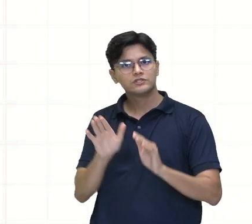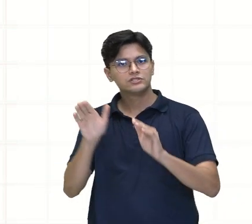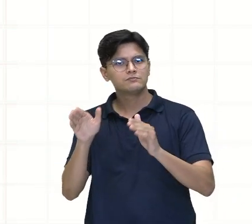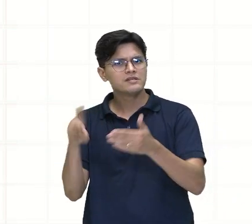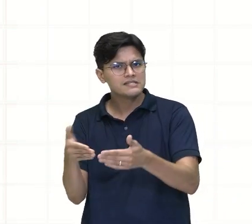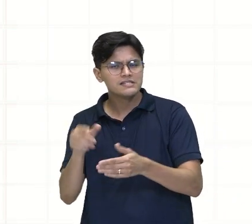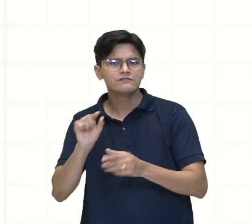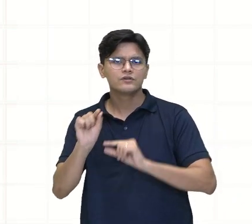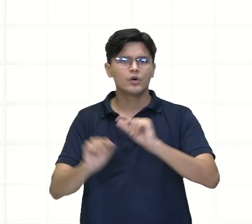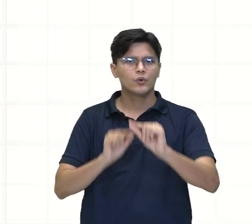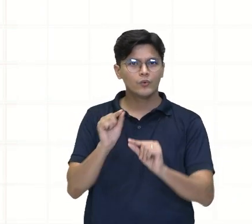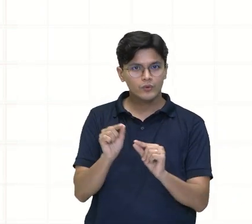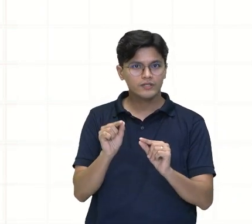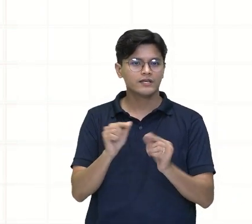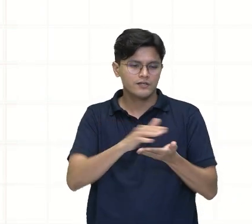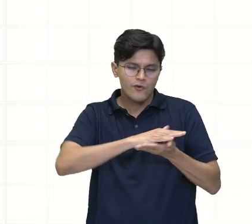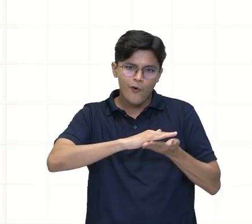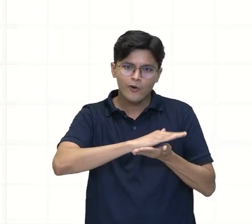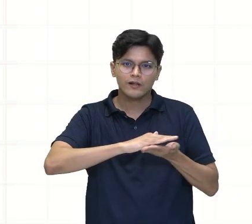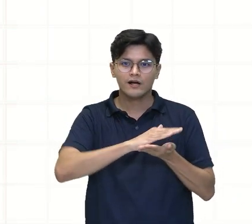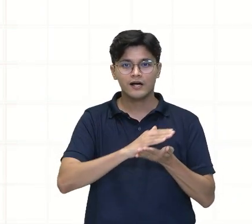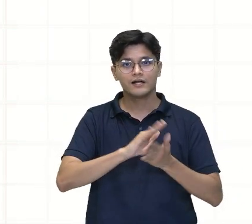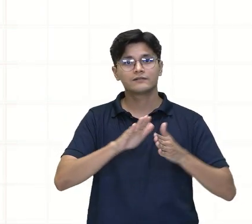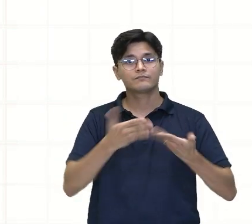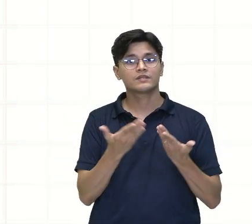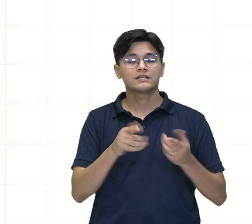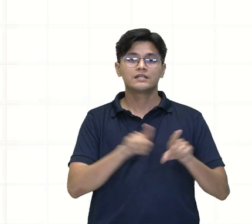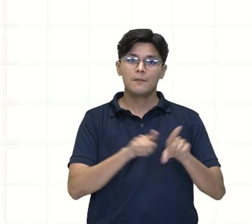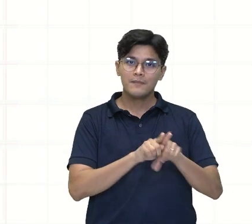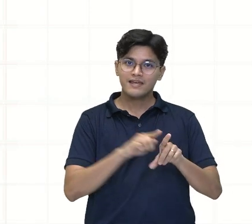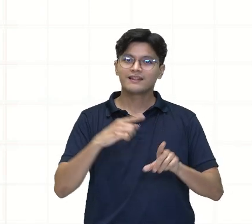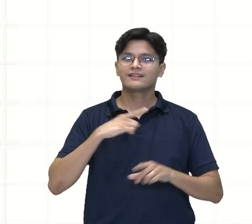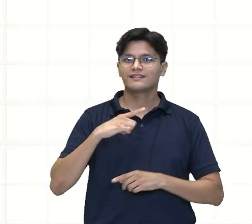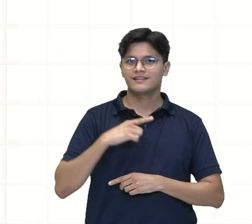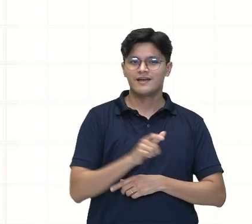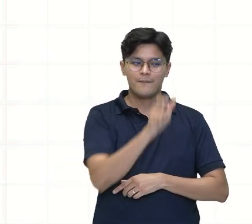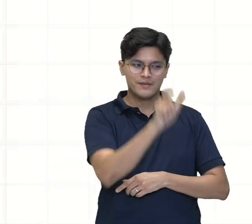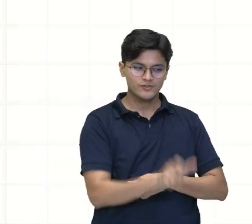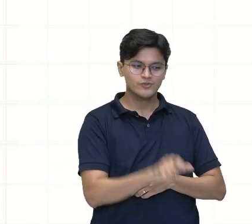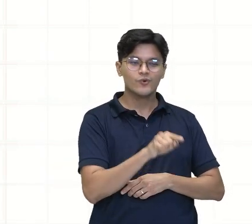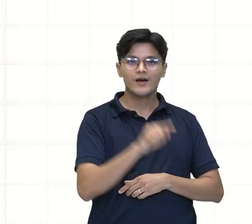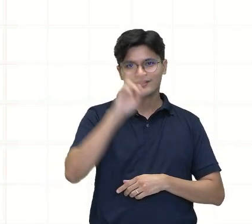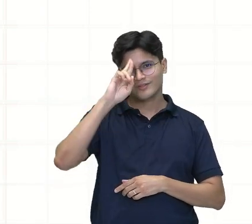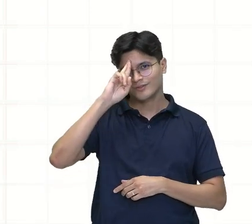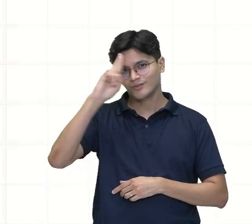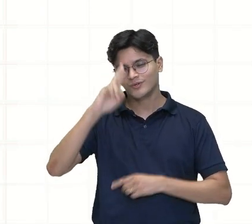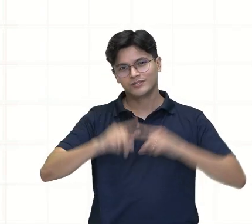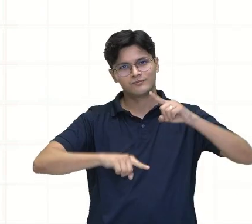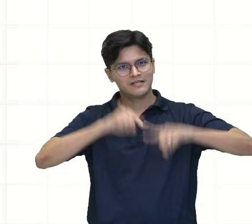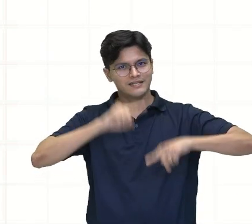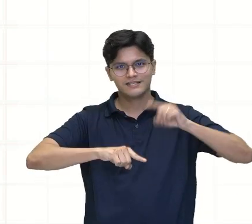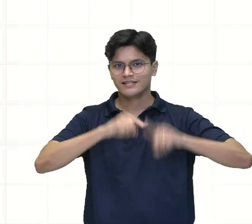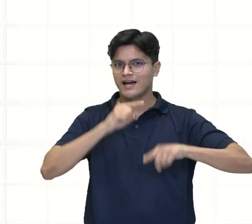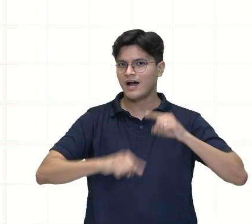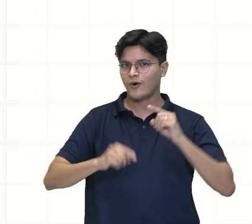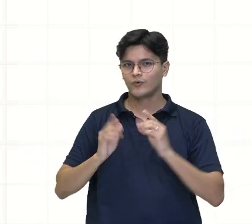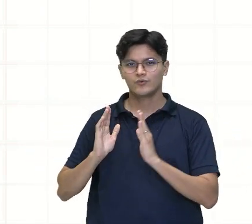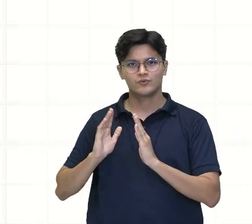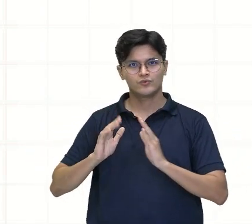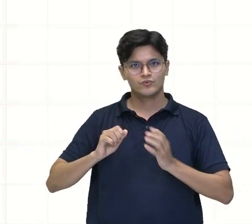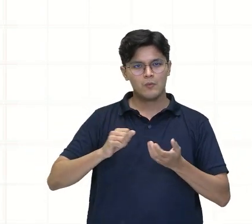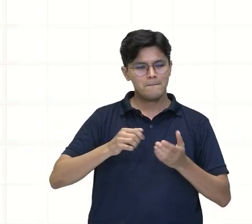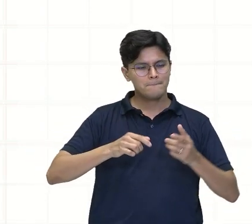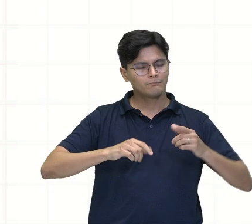está coordenando, que é a dona dos meios de produção, nesse caso aqui, certo? A gente considera a manufatura como se fosse